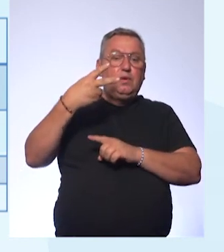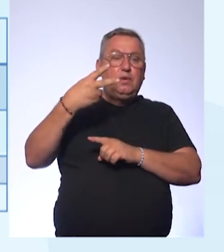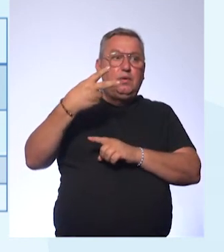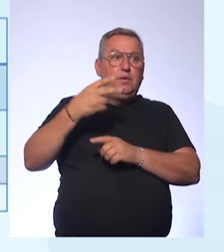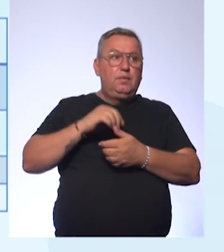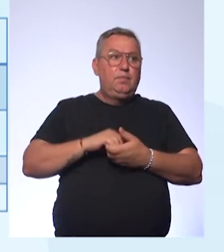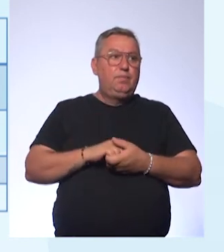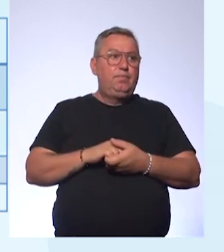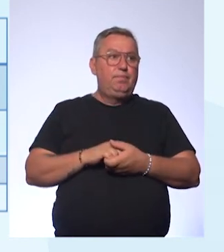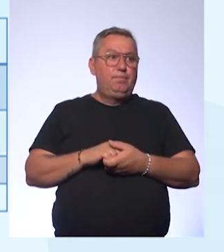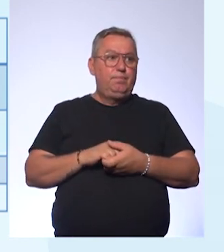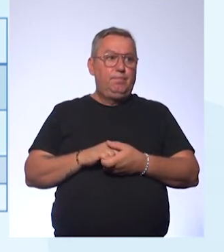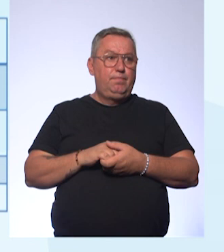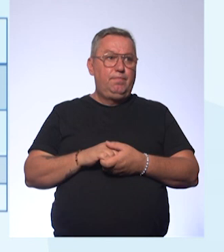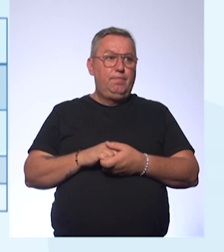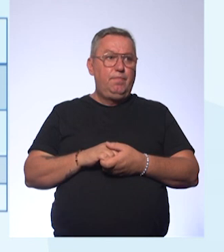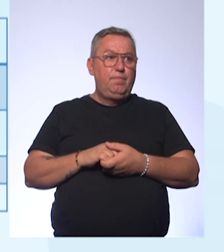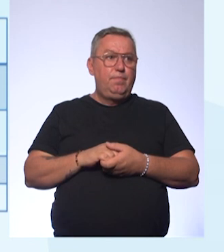6? Então, eu tenho